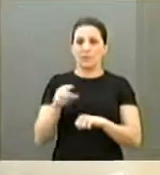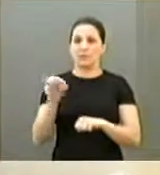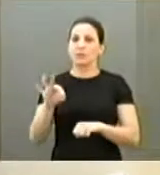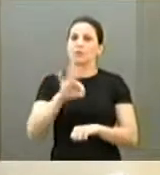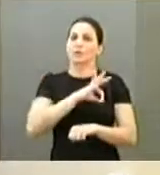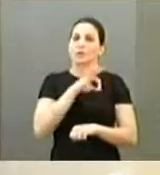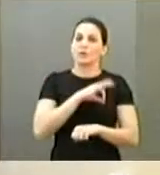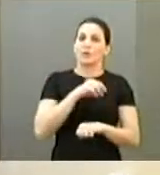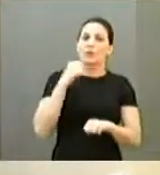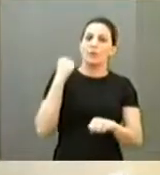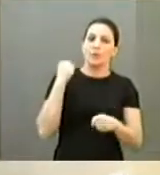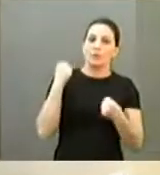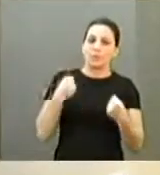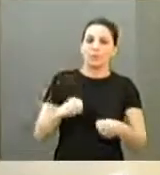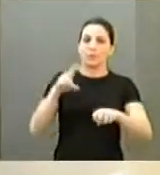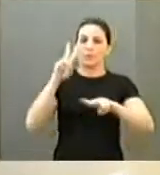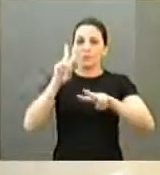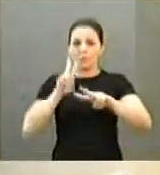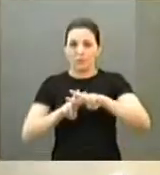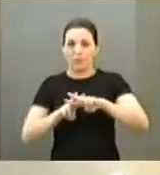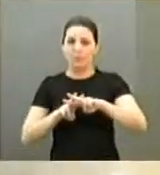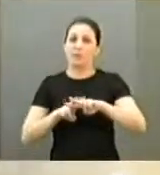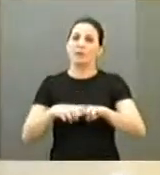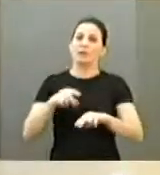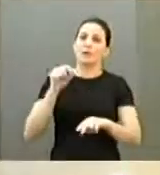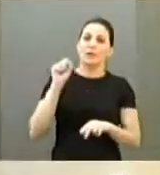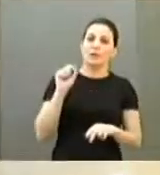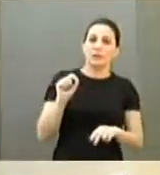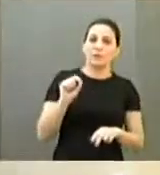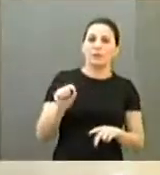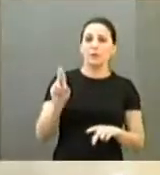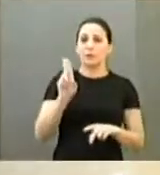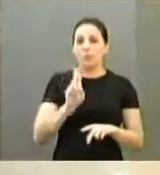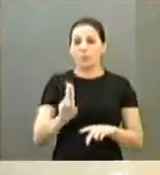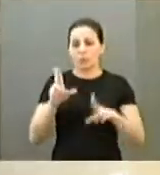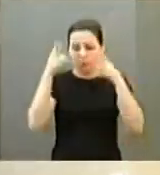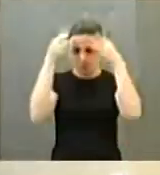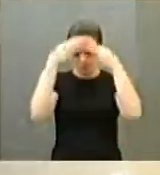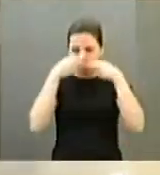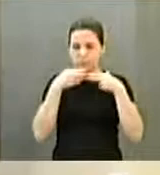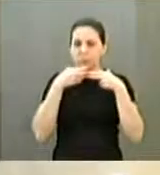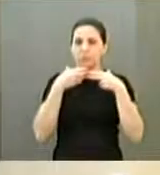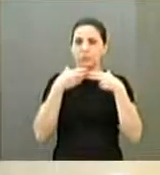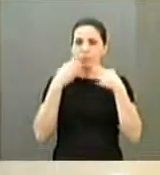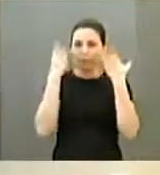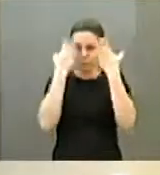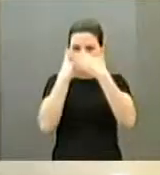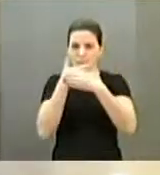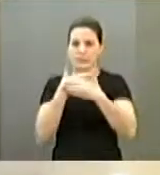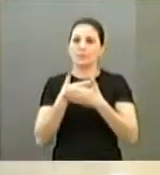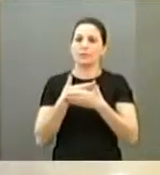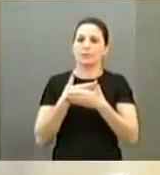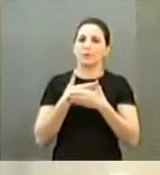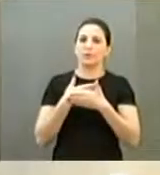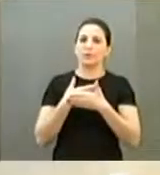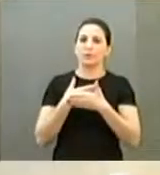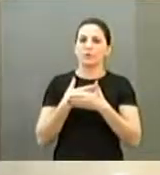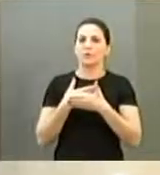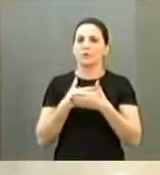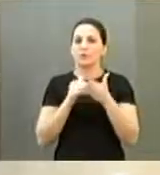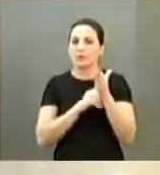possa prender, que o pessoal não use máscara. Não é a saída, também é lógico que é importante. Todas